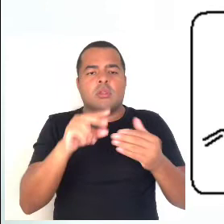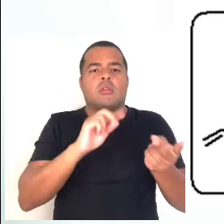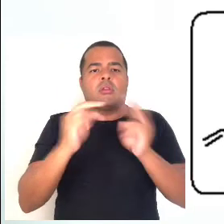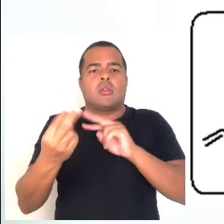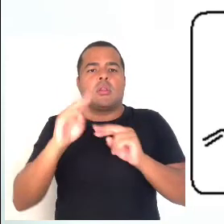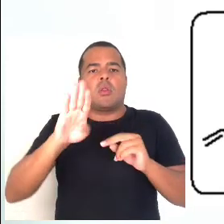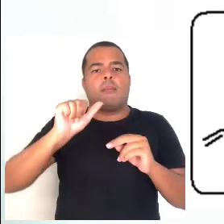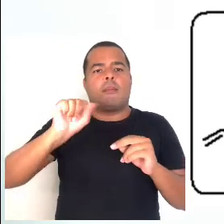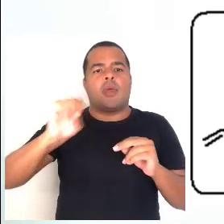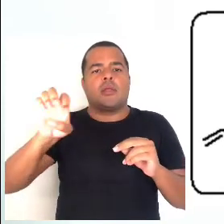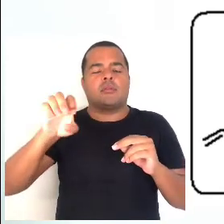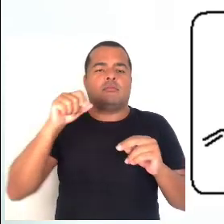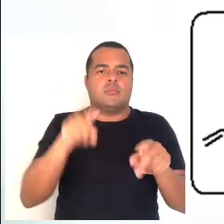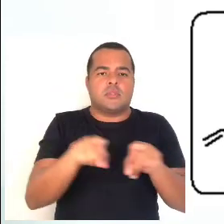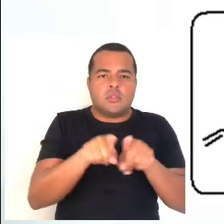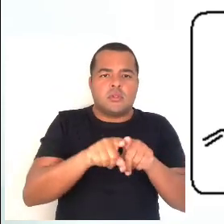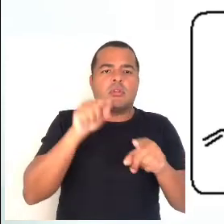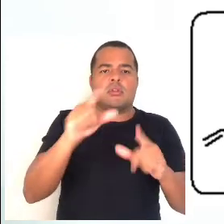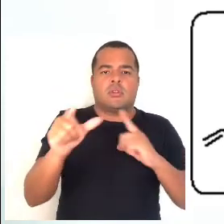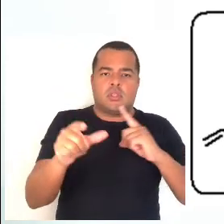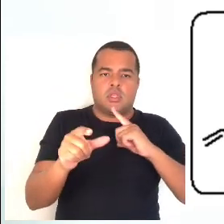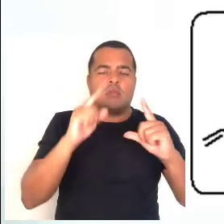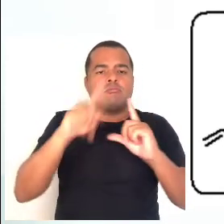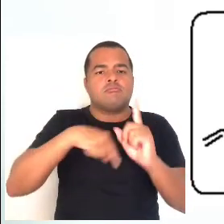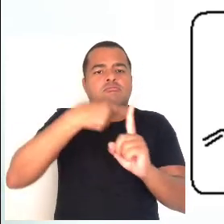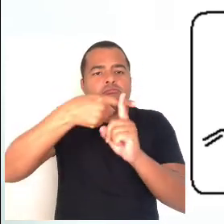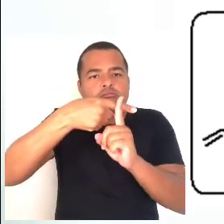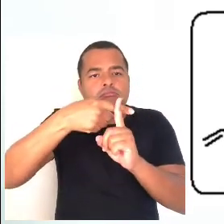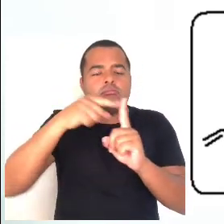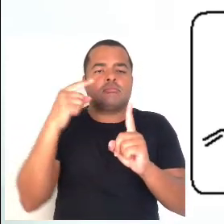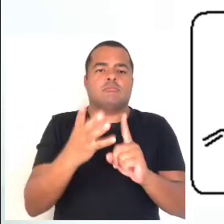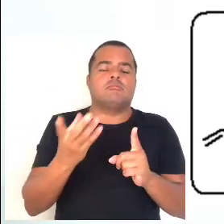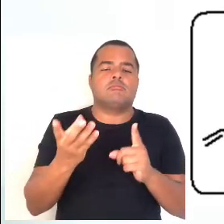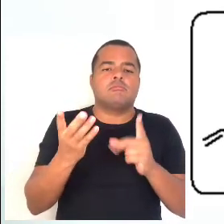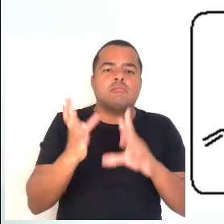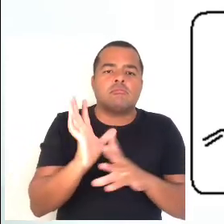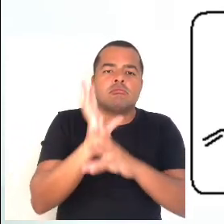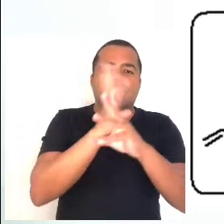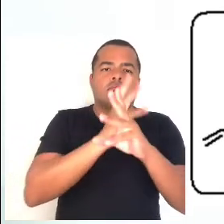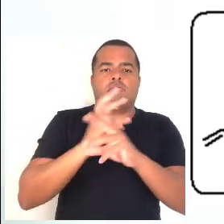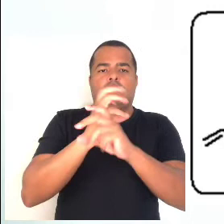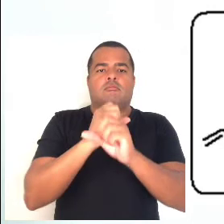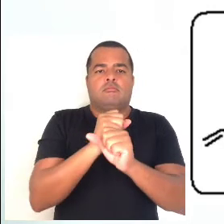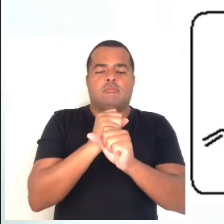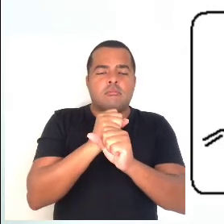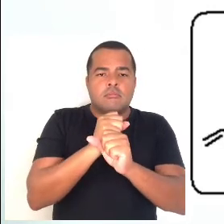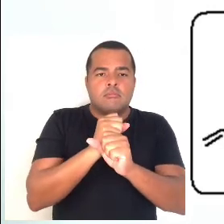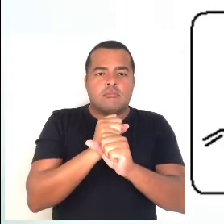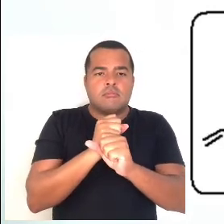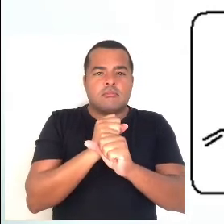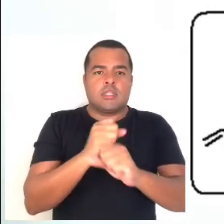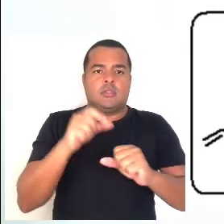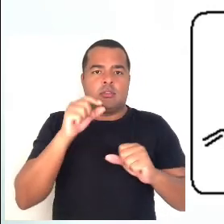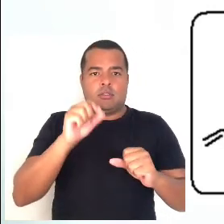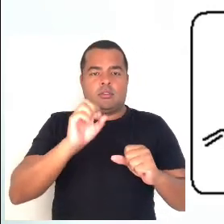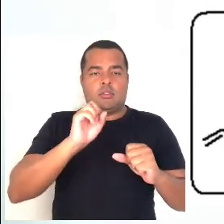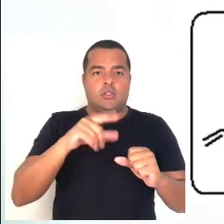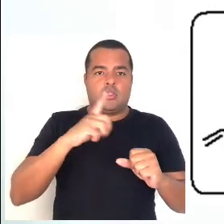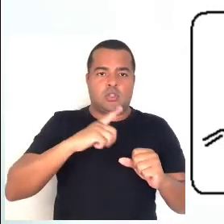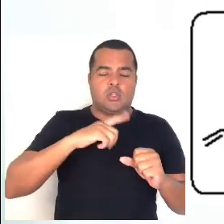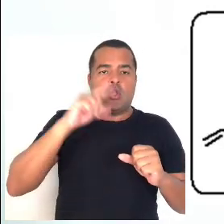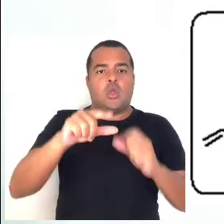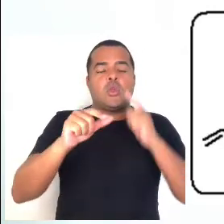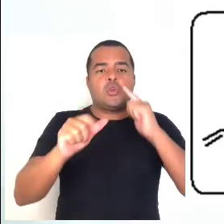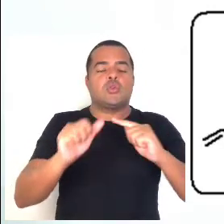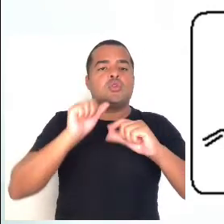partir do ataque e disparo de elétrons de uma base. Você tem a reação de adição, que é quando você tem aí